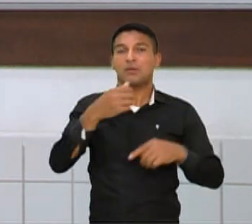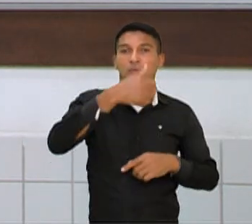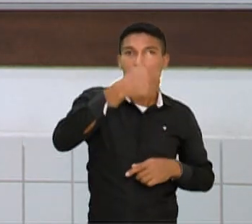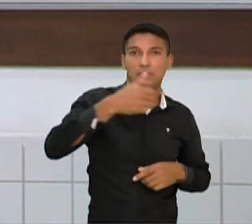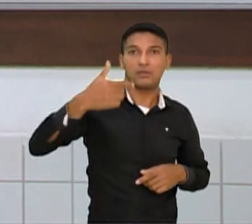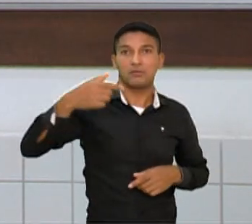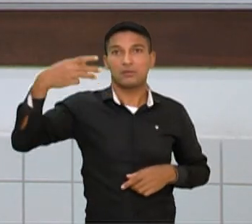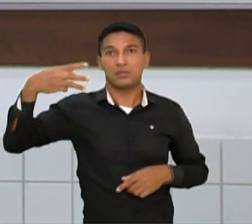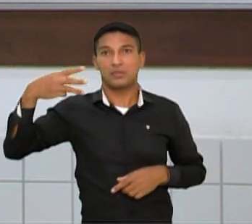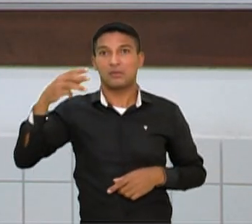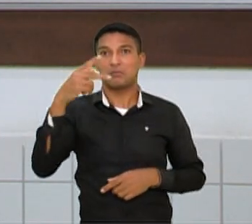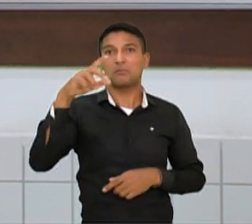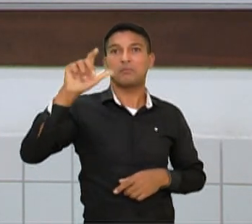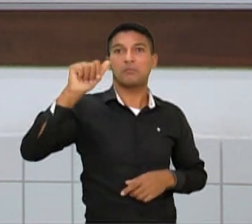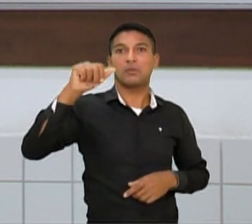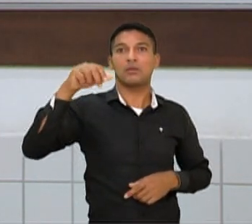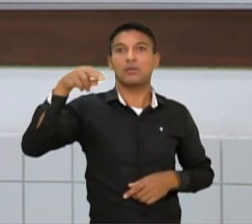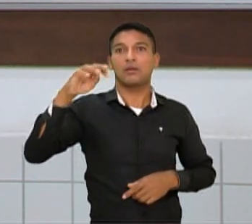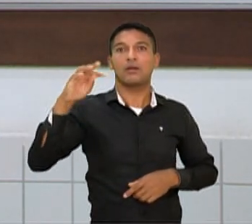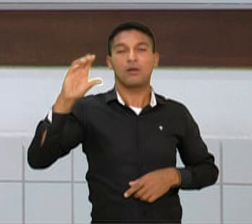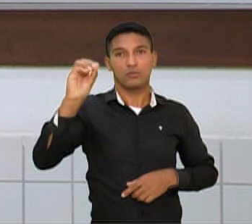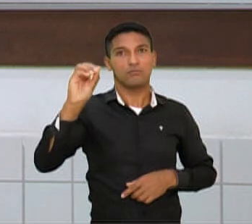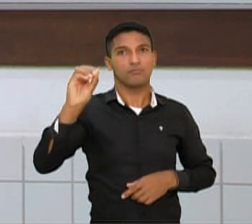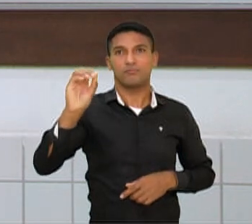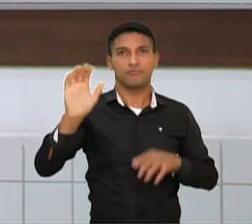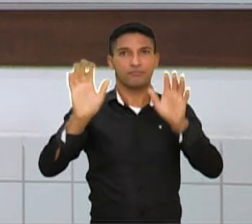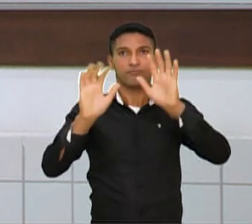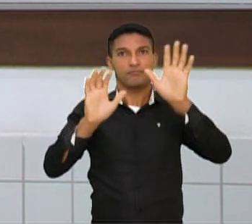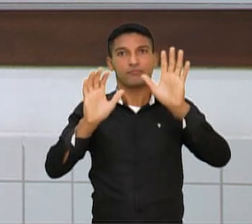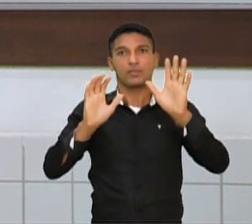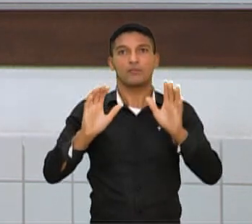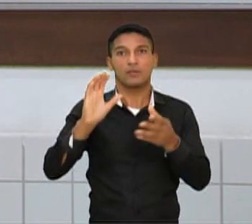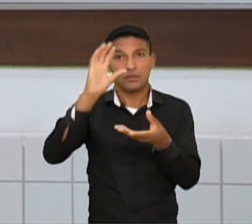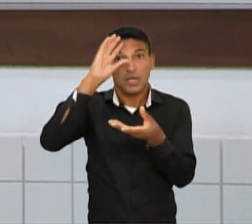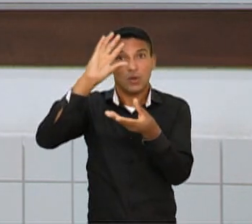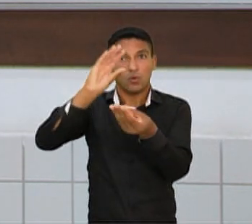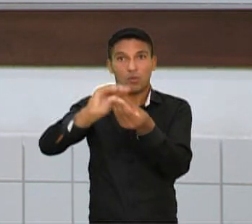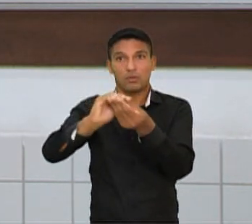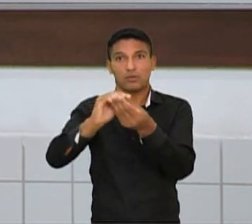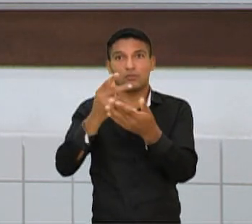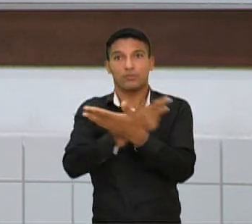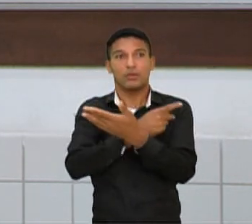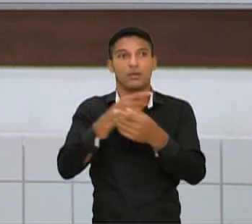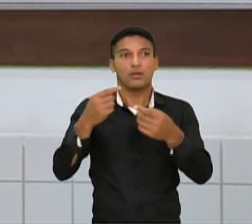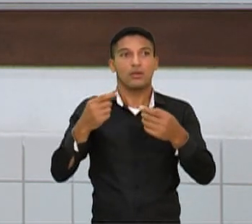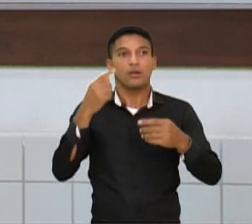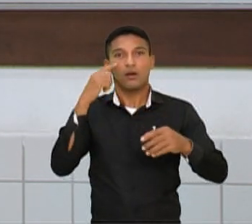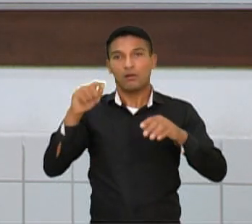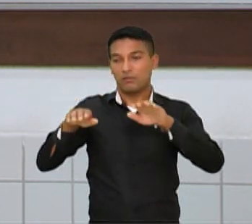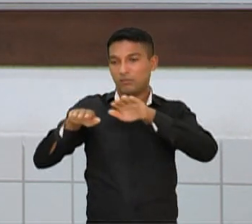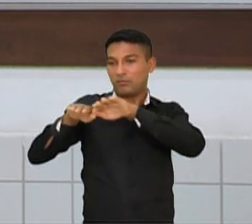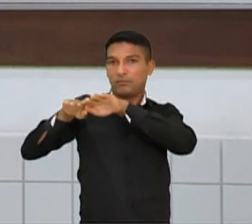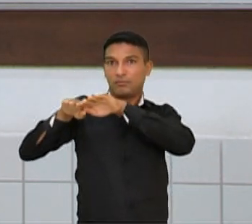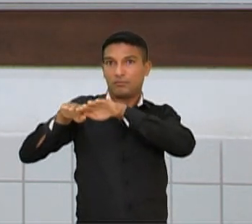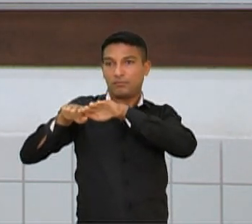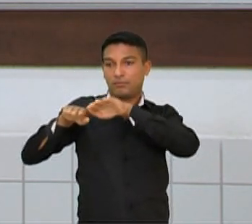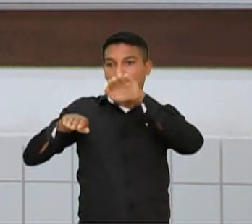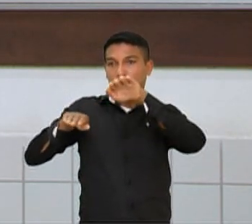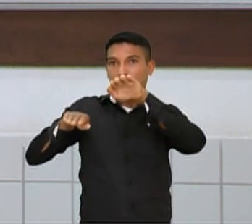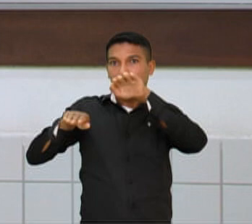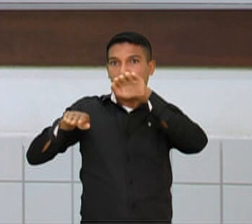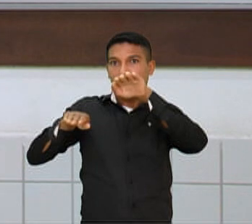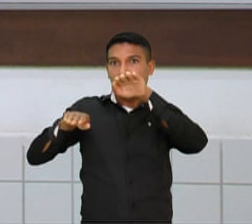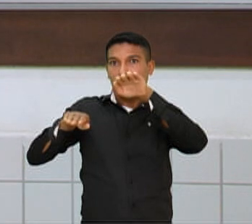encontrei vários alunos nesse meu tempo de trabalho que têm esta noção de que é mais baixo, um pouquinho mais alto, mais alto, mais alto.